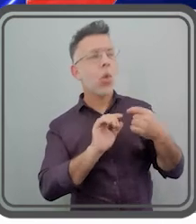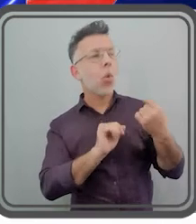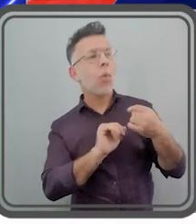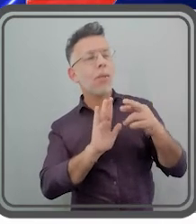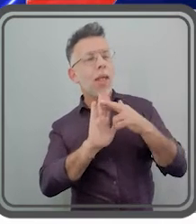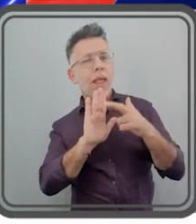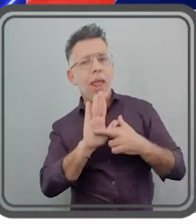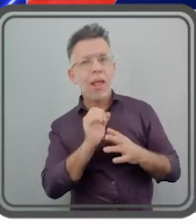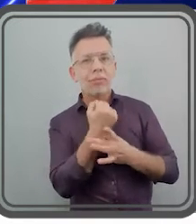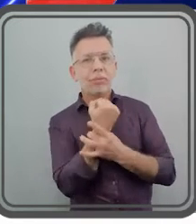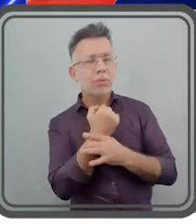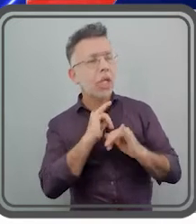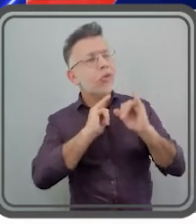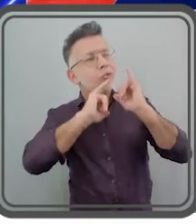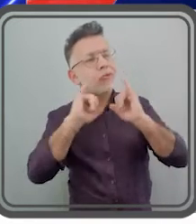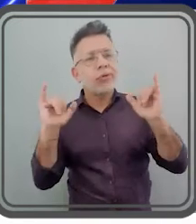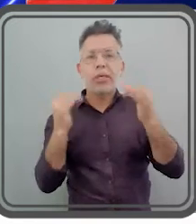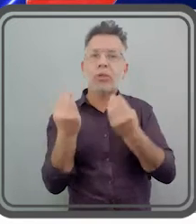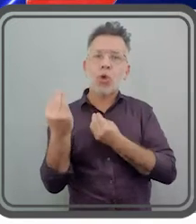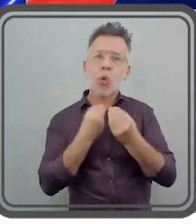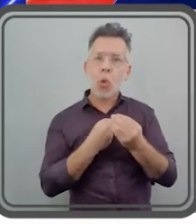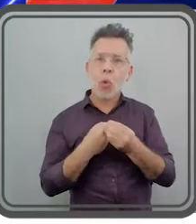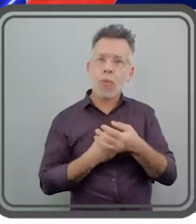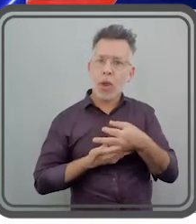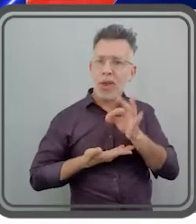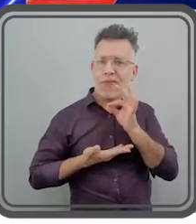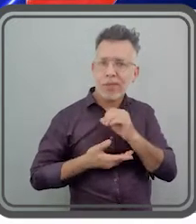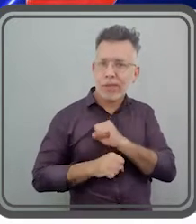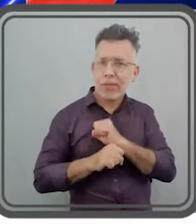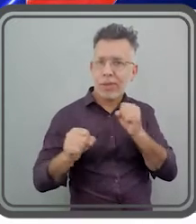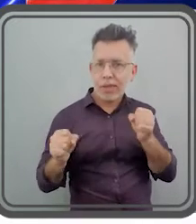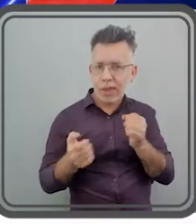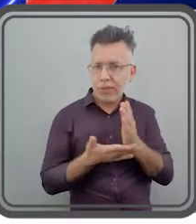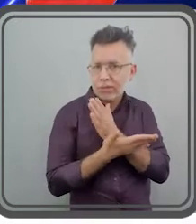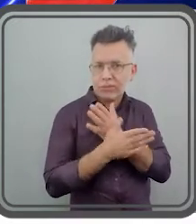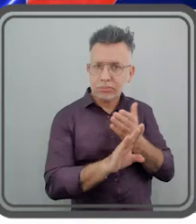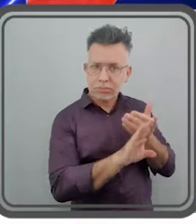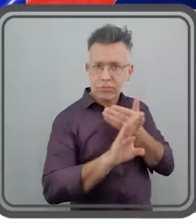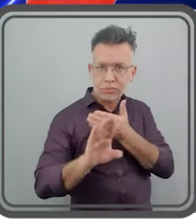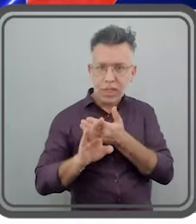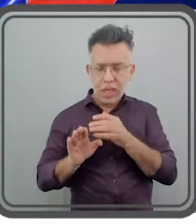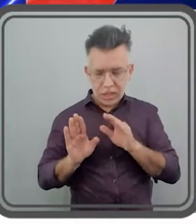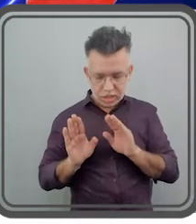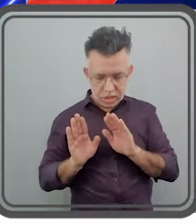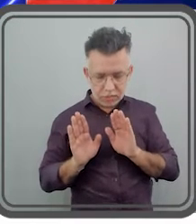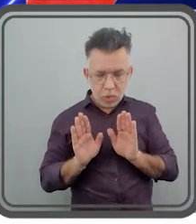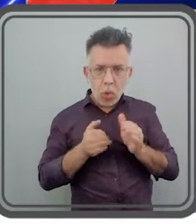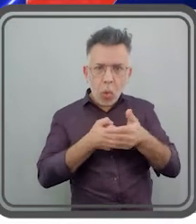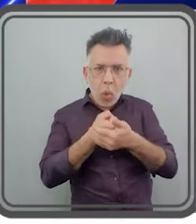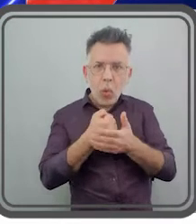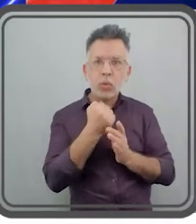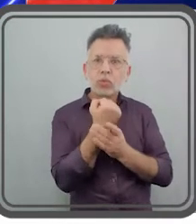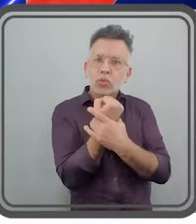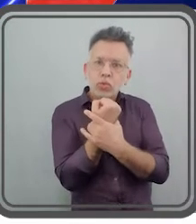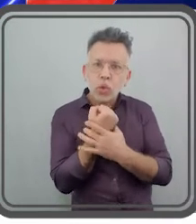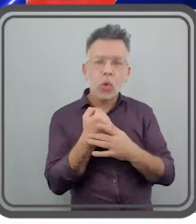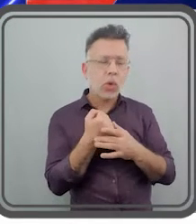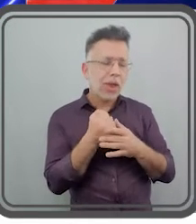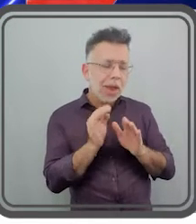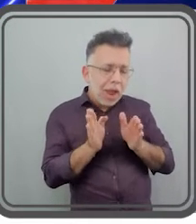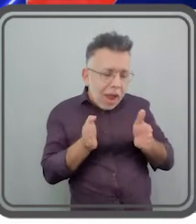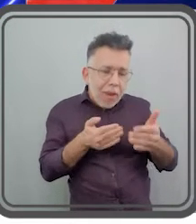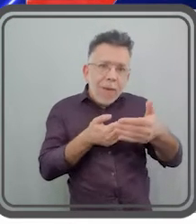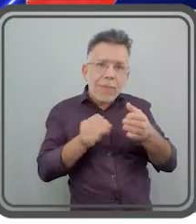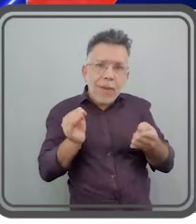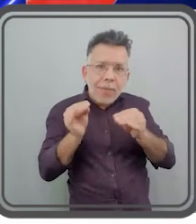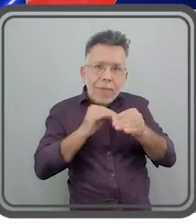de segurança do hotel divulgando quais são como é que fica no café da Espanha com a uma embalagem estuda tô com segurança tem